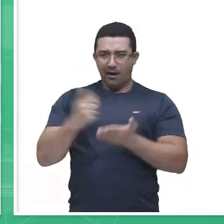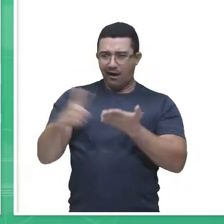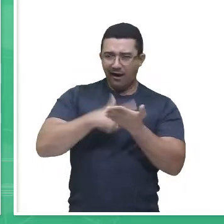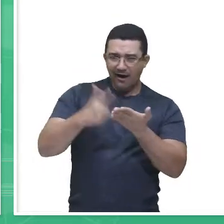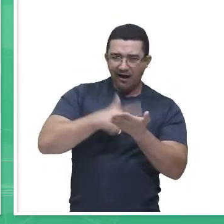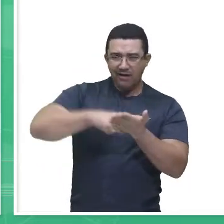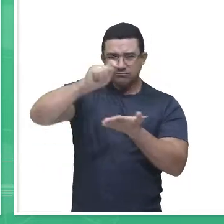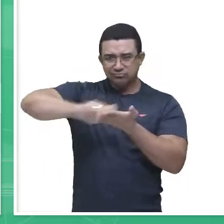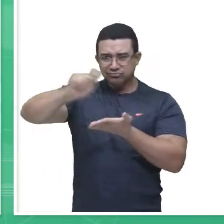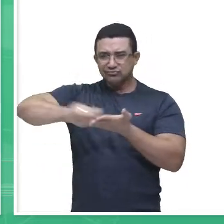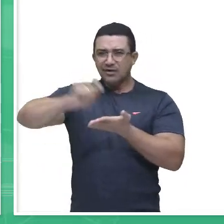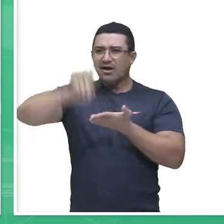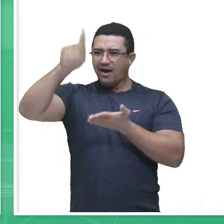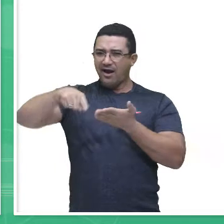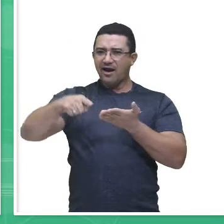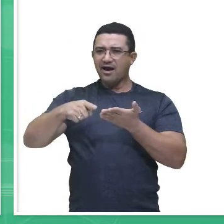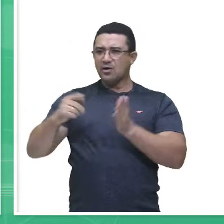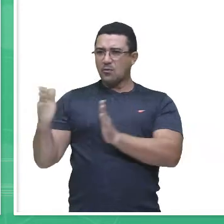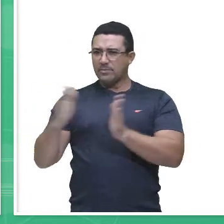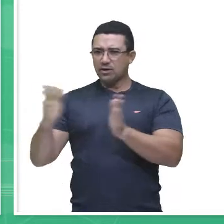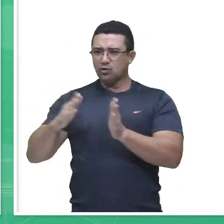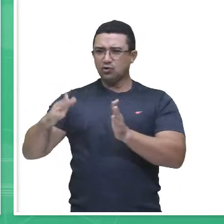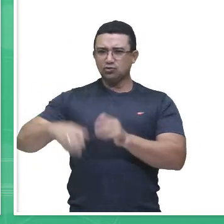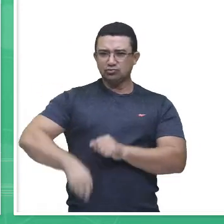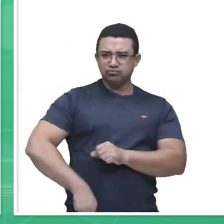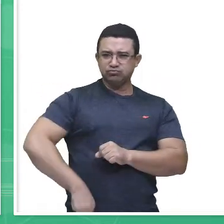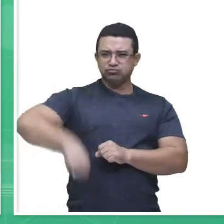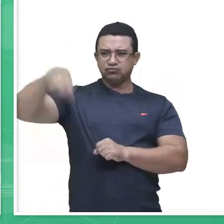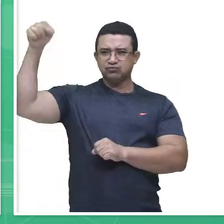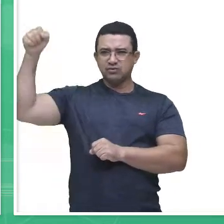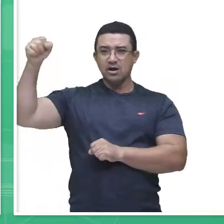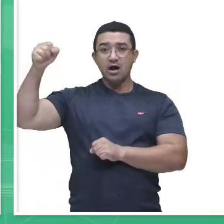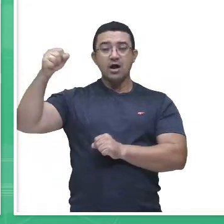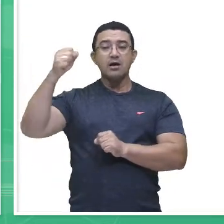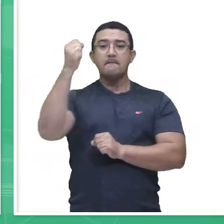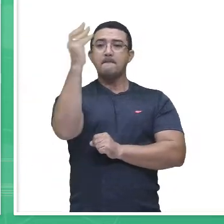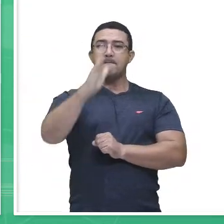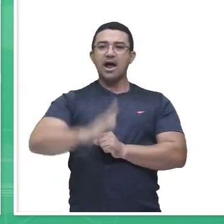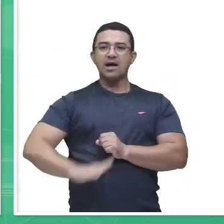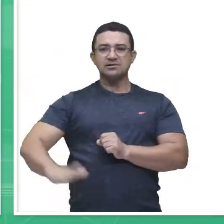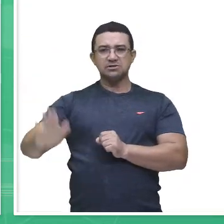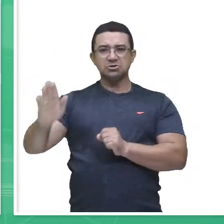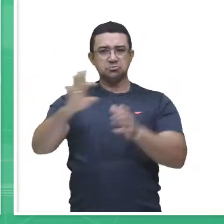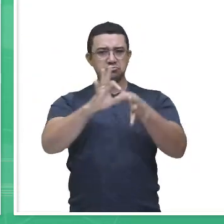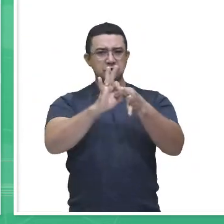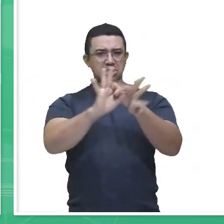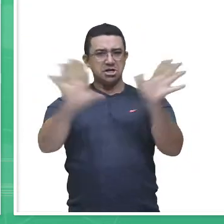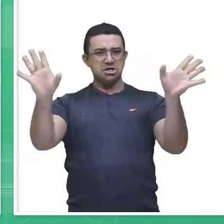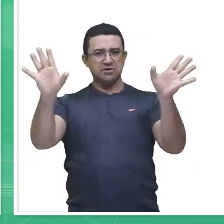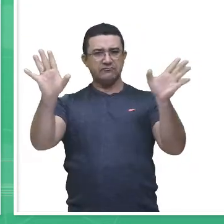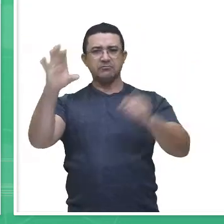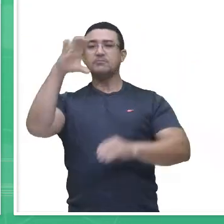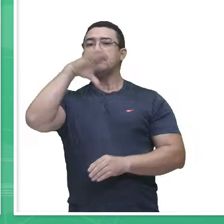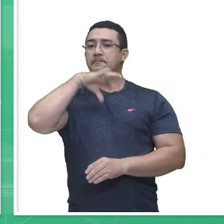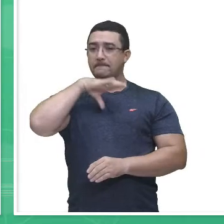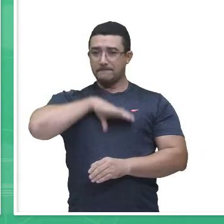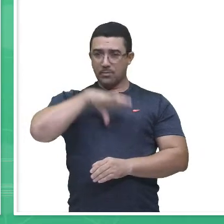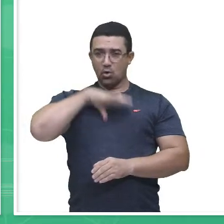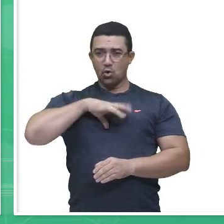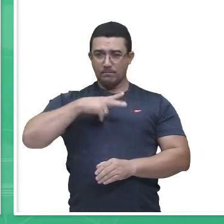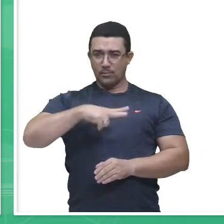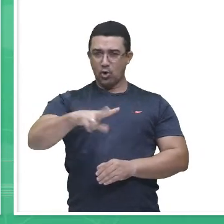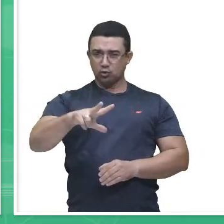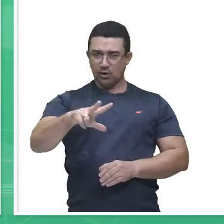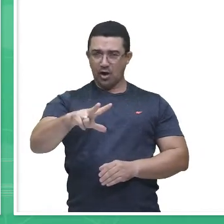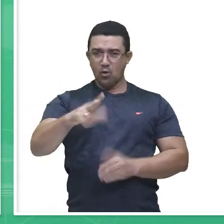aí nesse contexto de independência. O Brasil deixa de ser uma colônia portuguesa e passa a ser